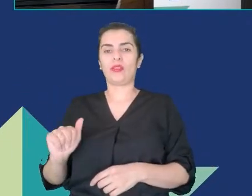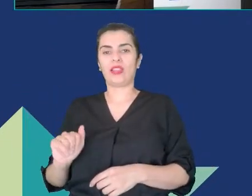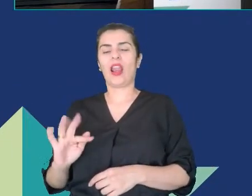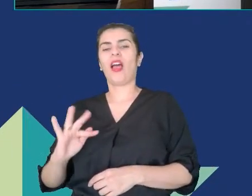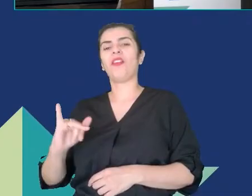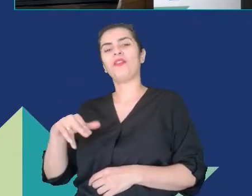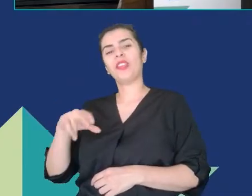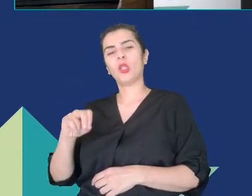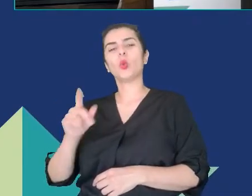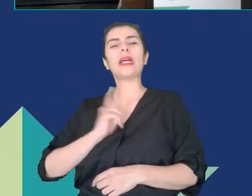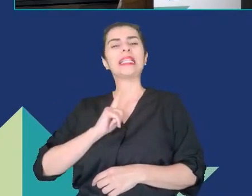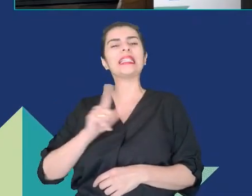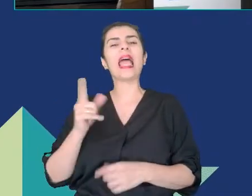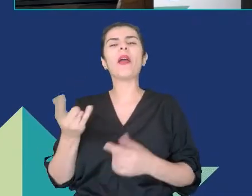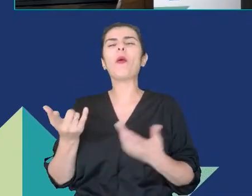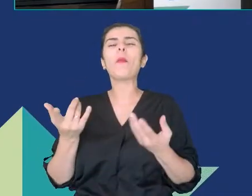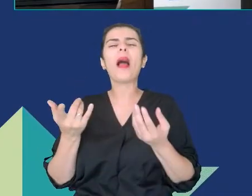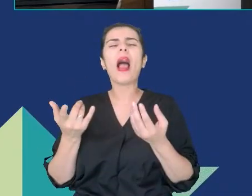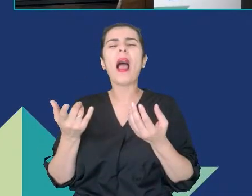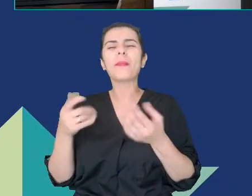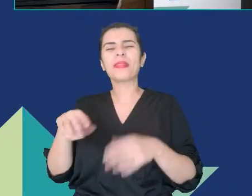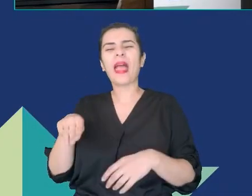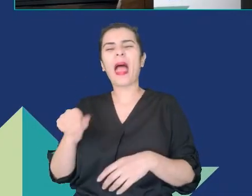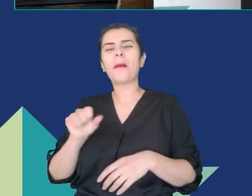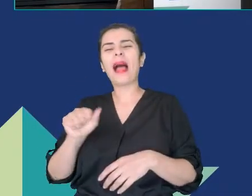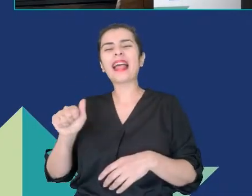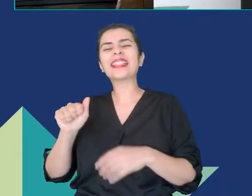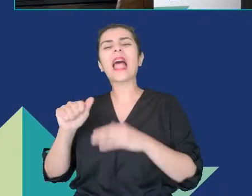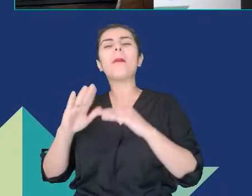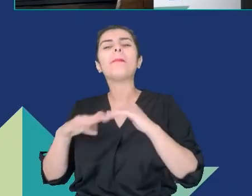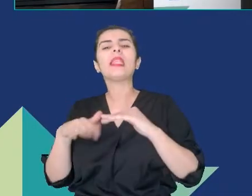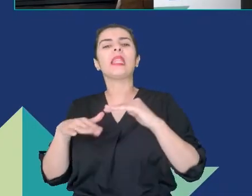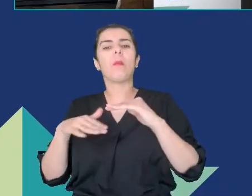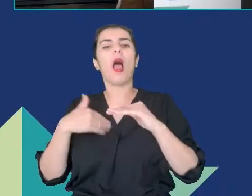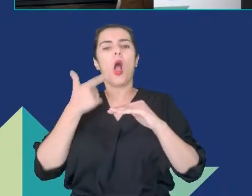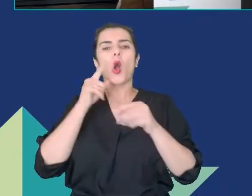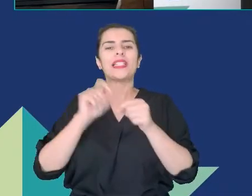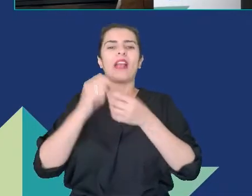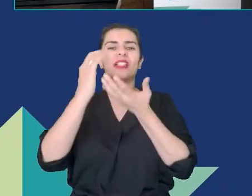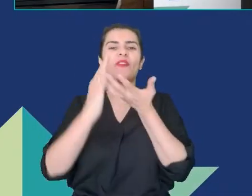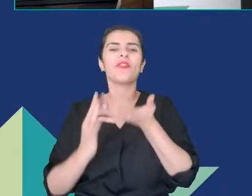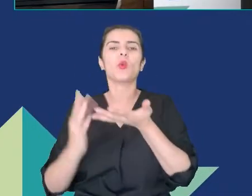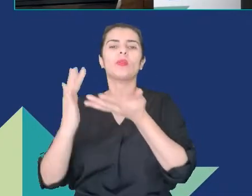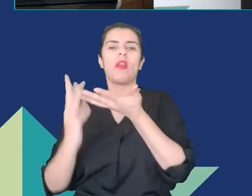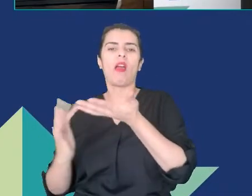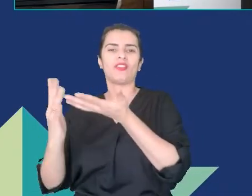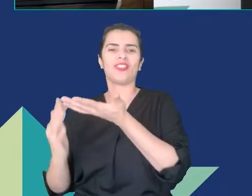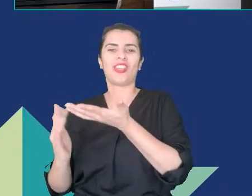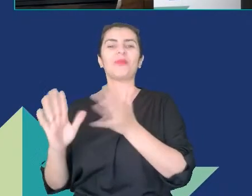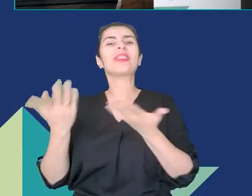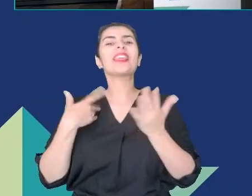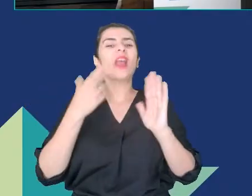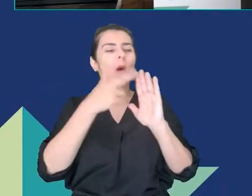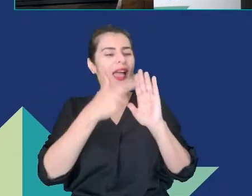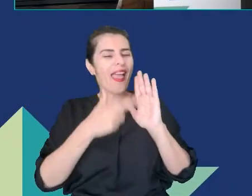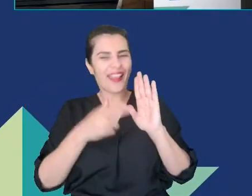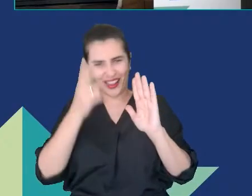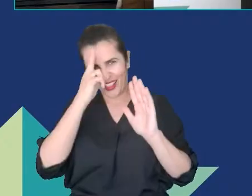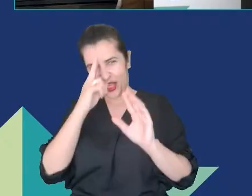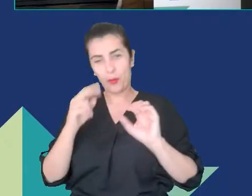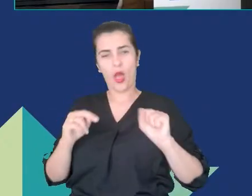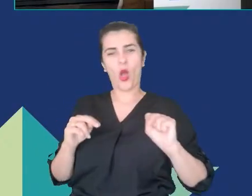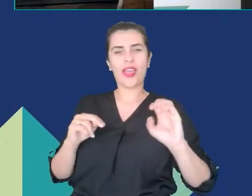mínima para a filtragem. Então, você garante que a receita do bolo ali do 80-20, que a gente estava trabalhando,